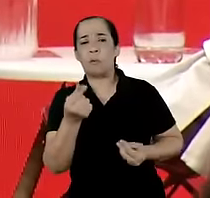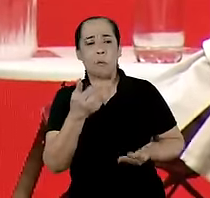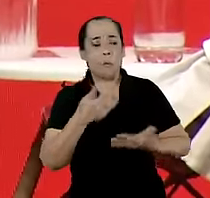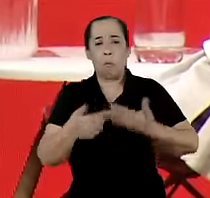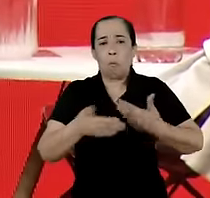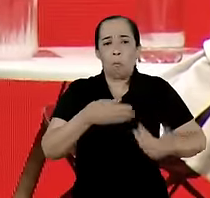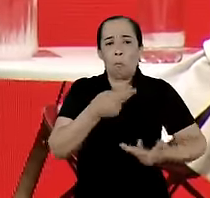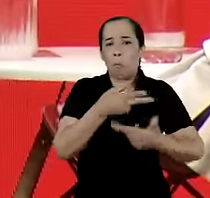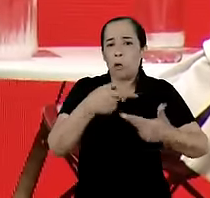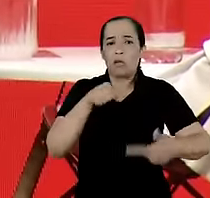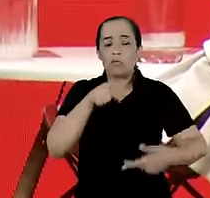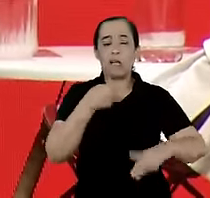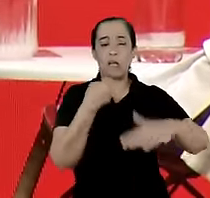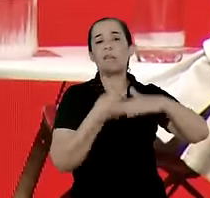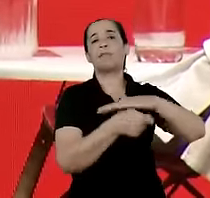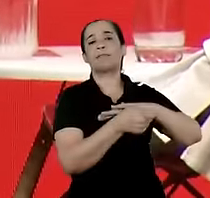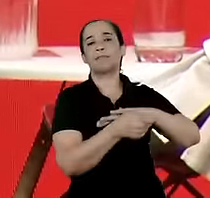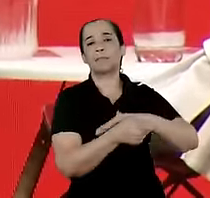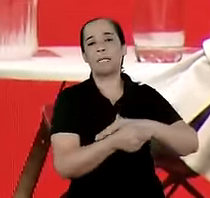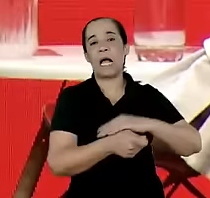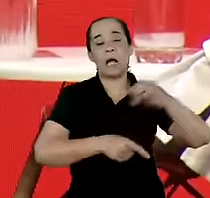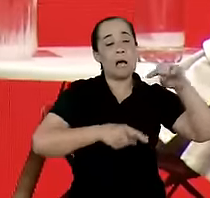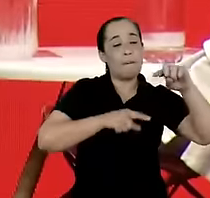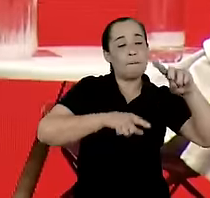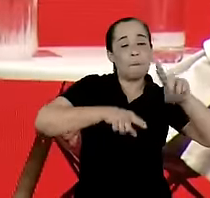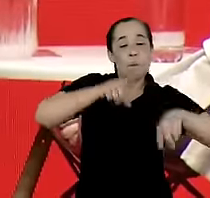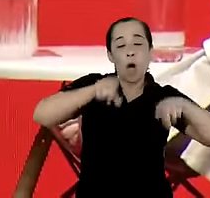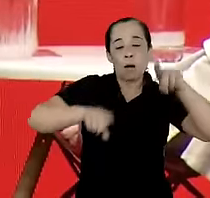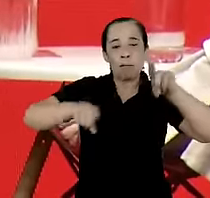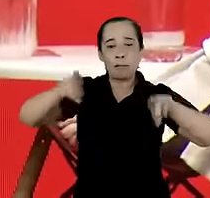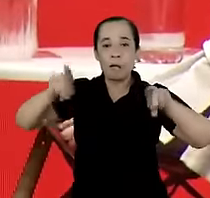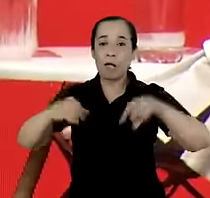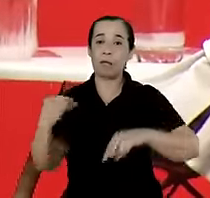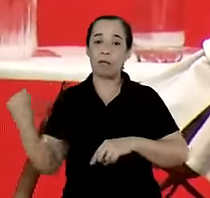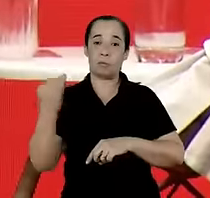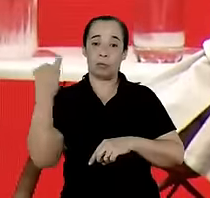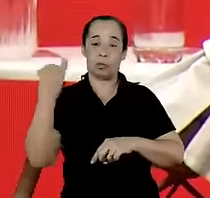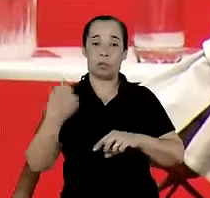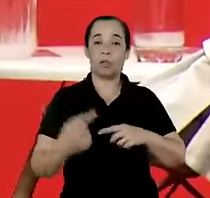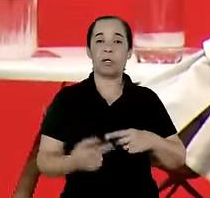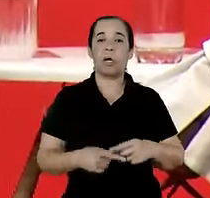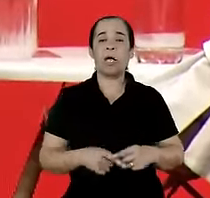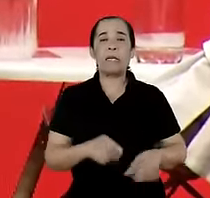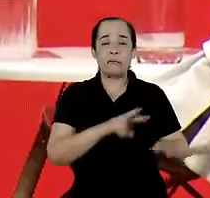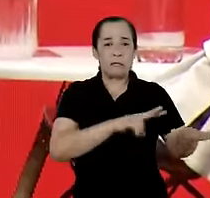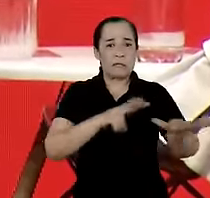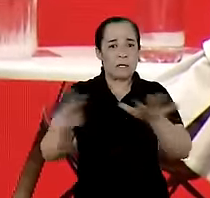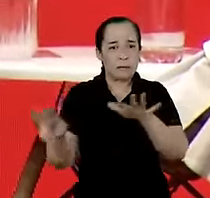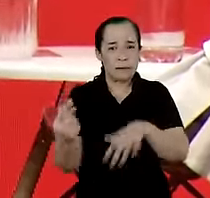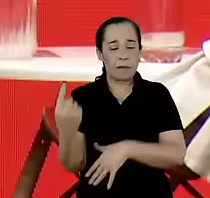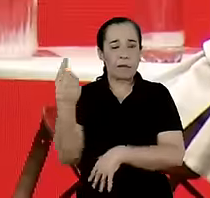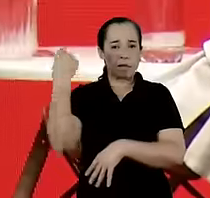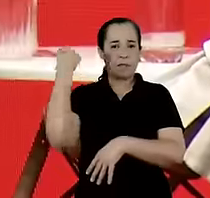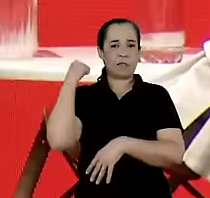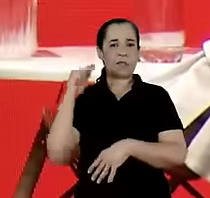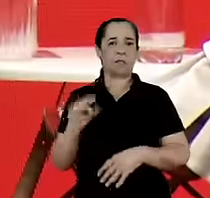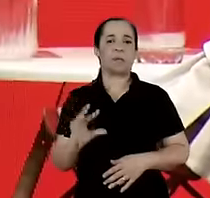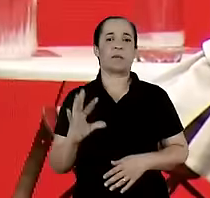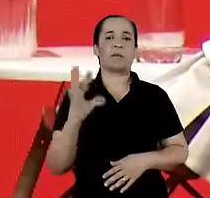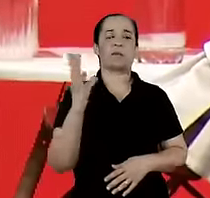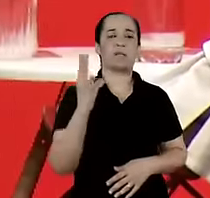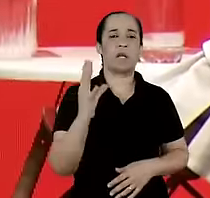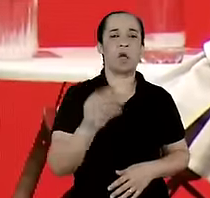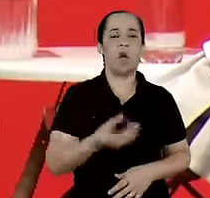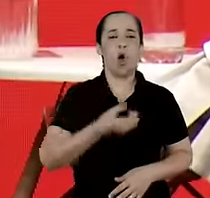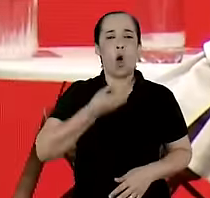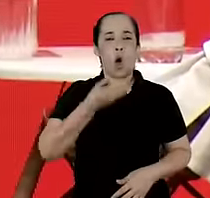então a questão da volatilidade é muito importante dado o que aconteceu semana passada né com o discurso e eh